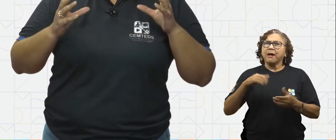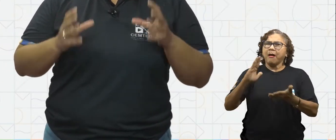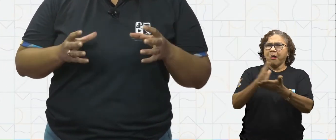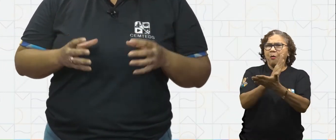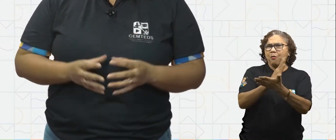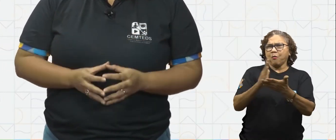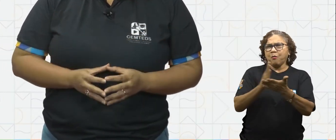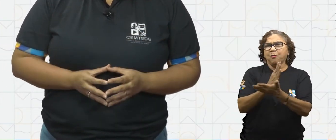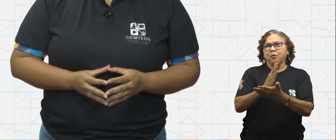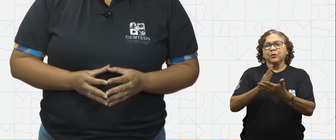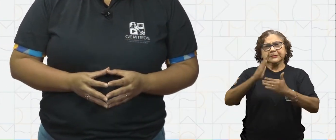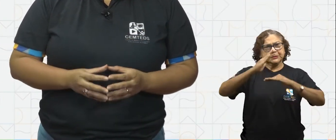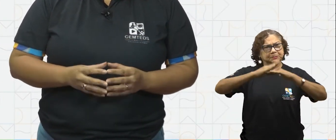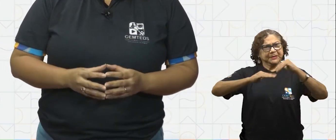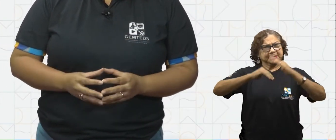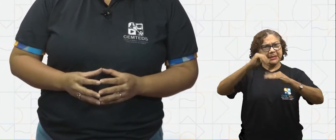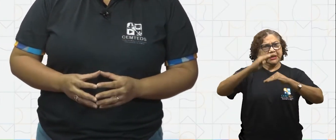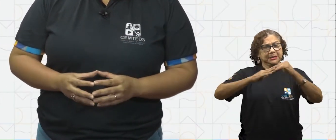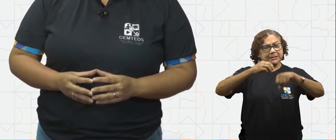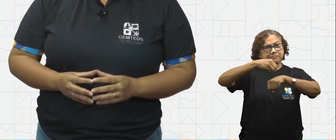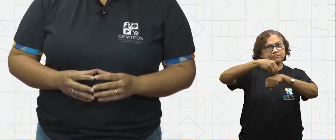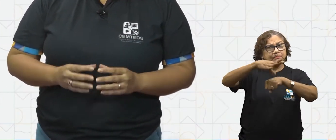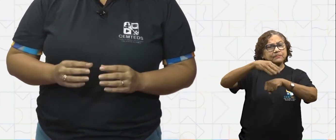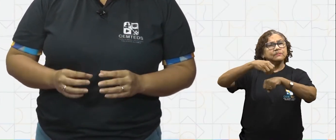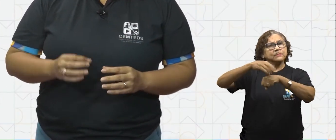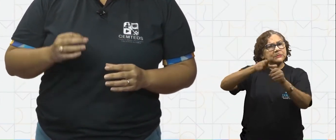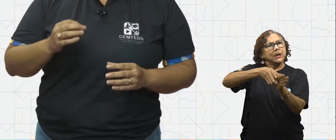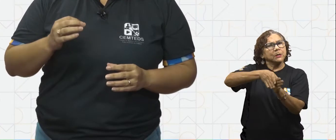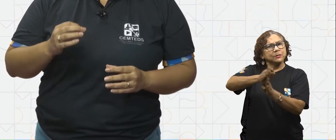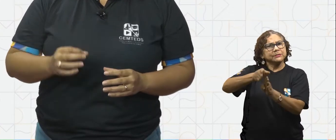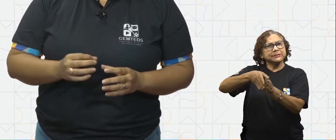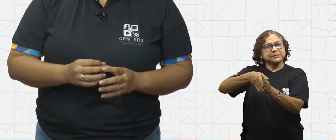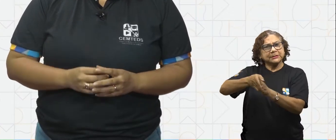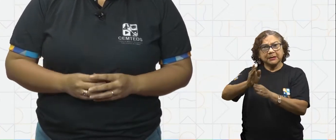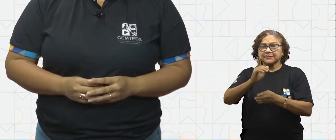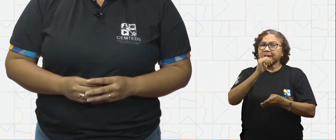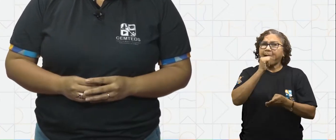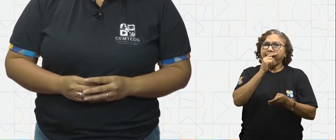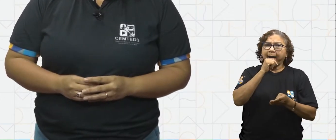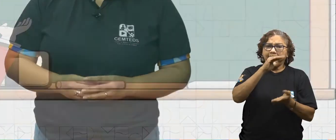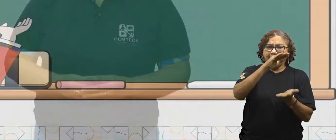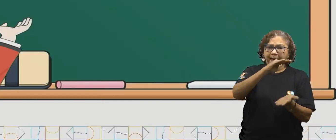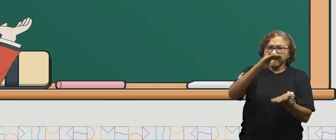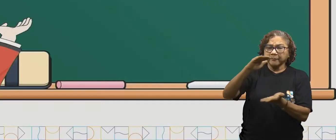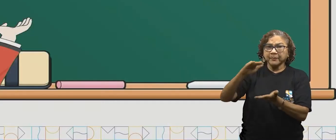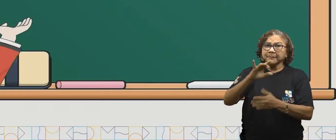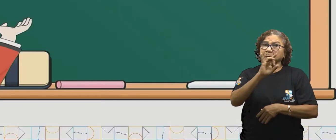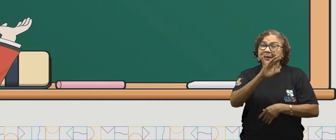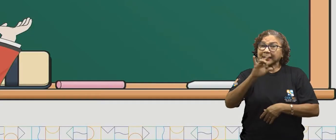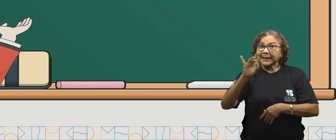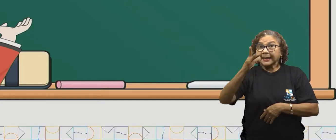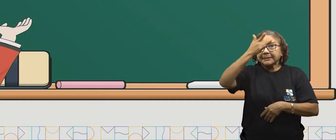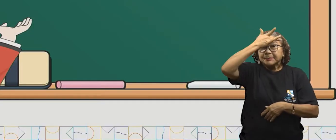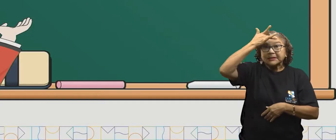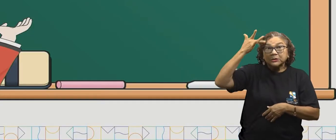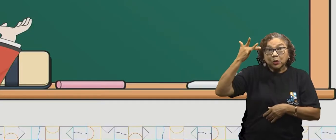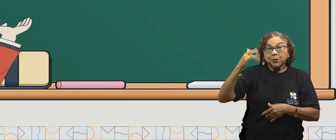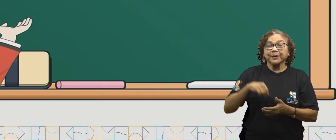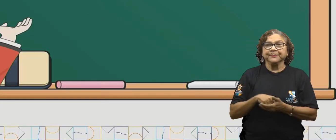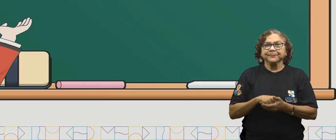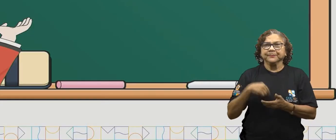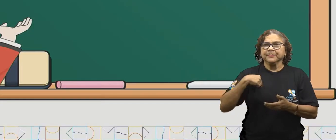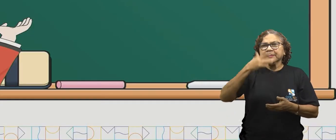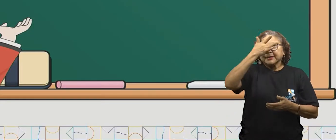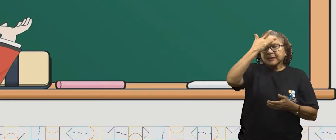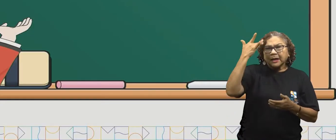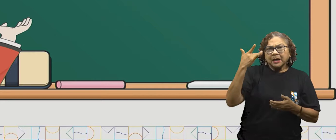Especialistas recomendam que se consuma 35 ml de água por quilo de cada pessoa. Assim, uma pessoa de